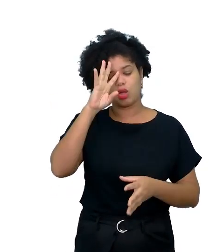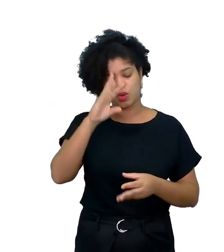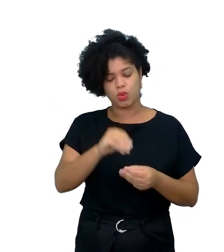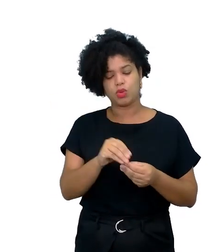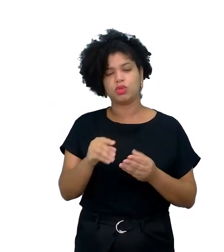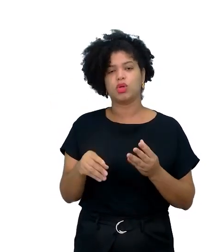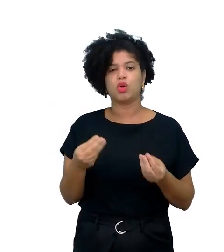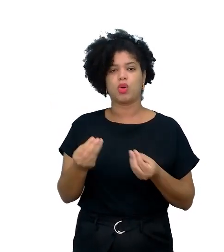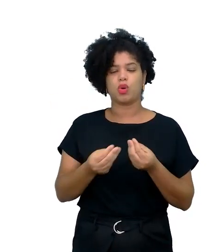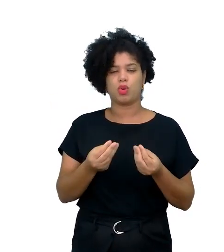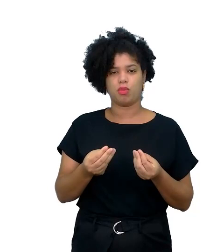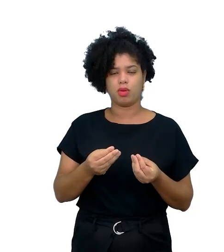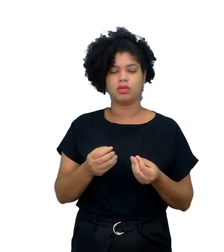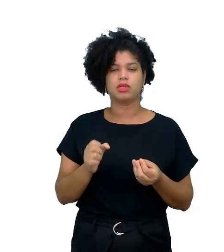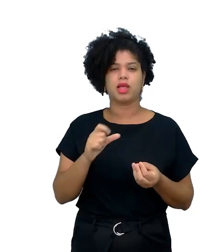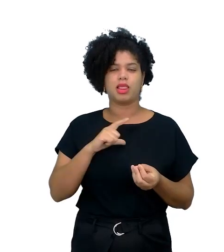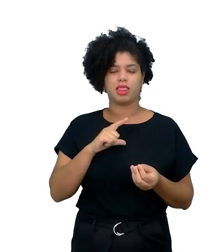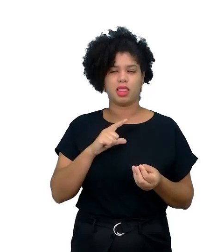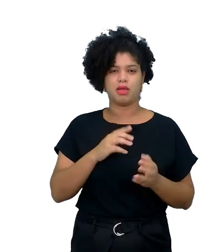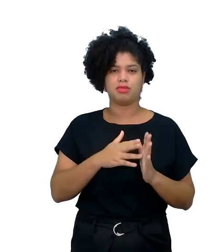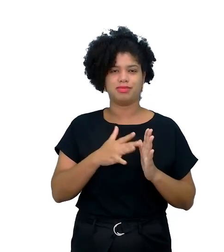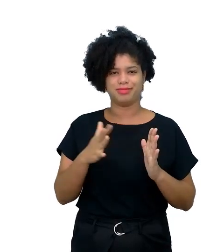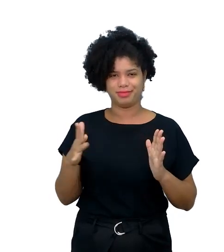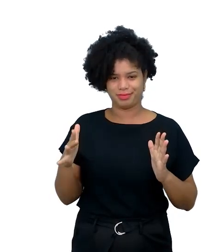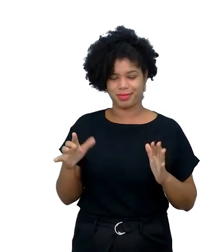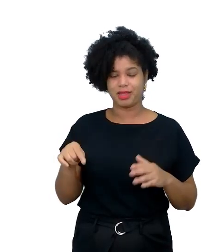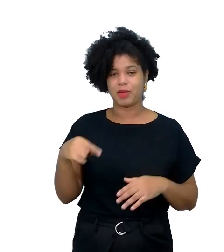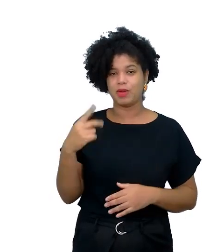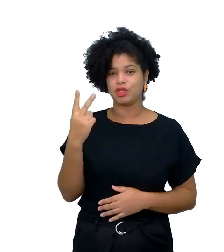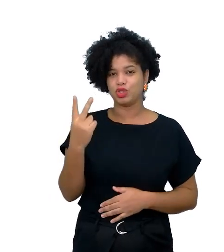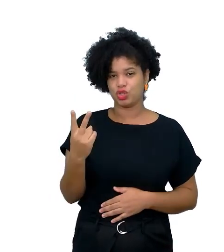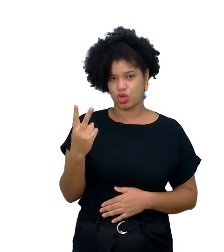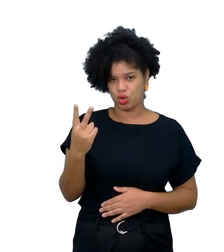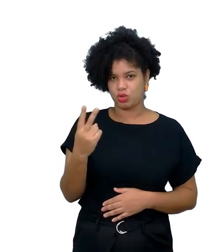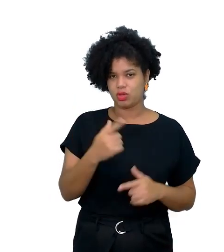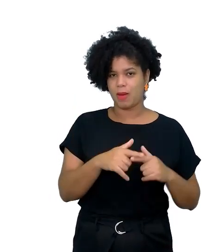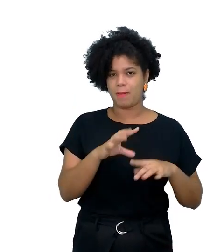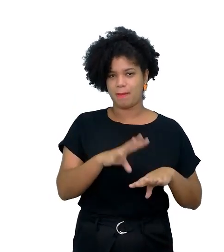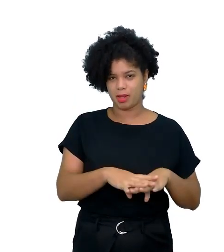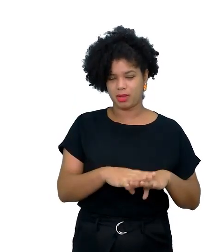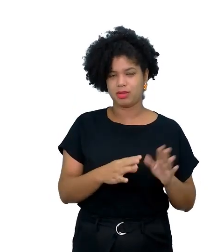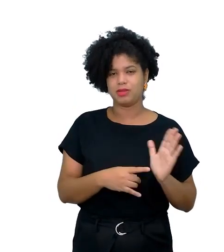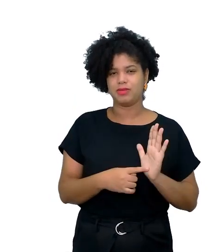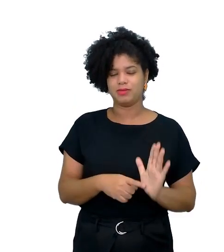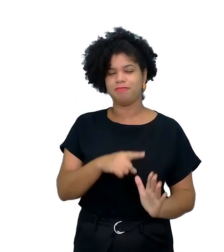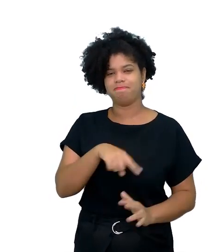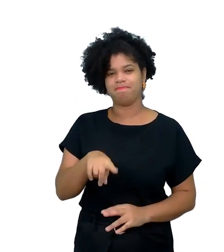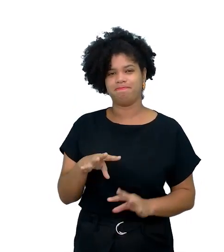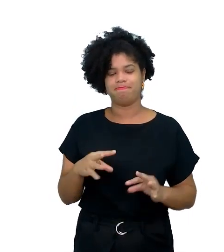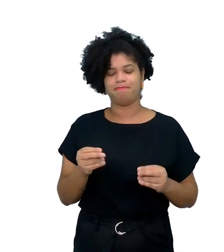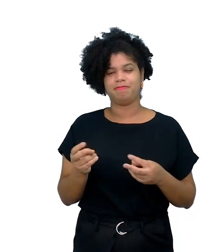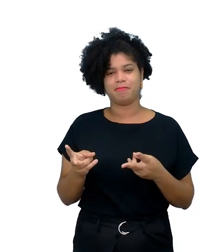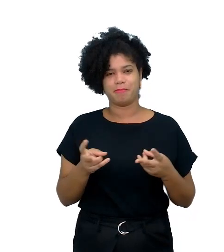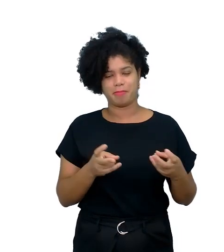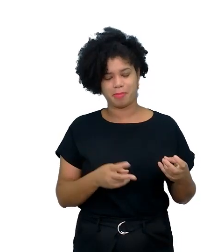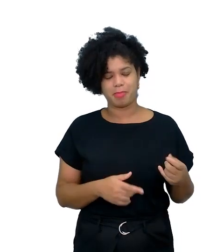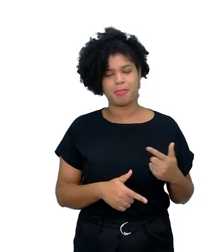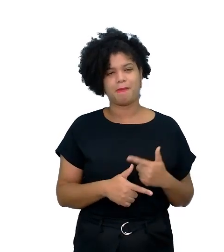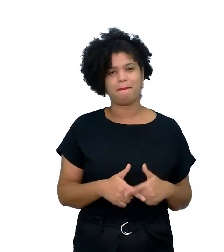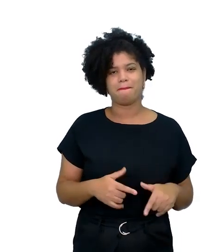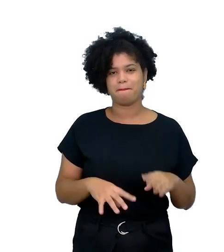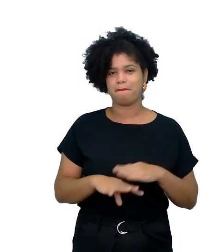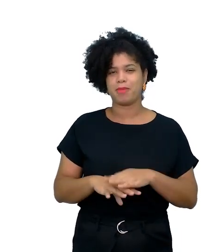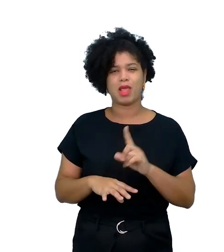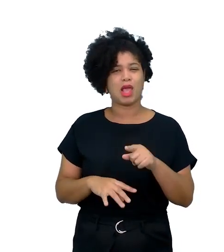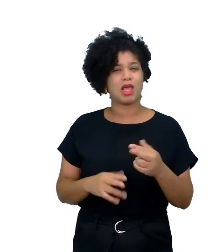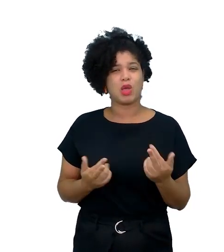de um esquema, e em seguida apresentaremos 2 problemas, para que você observe que o problema é o